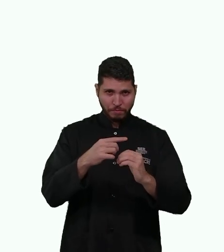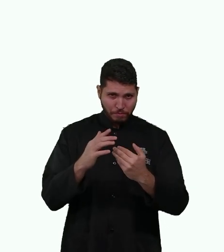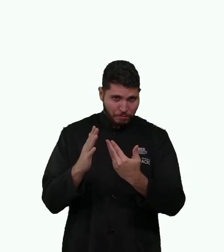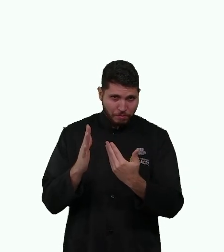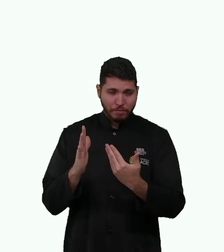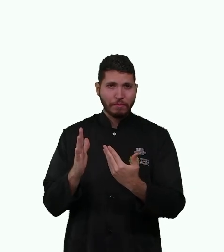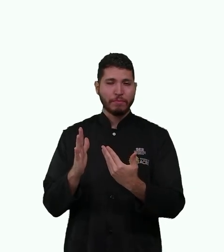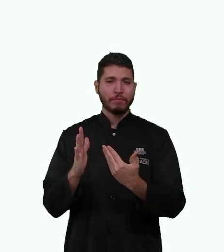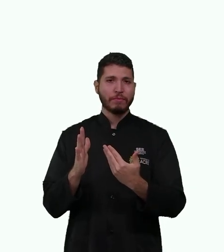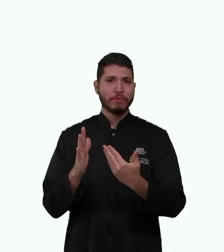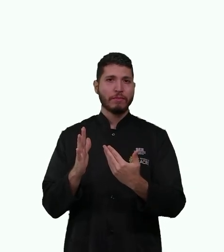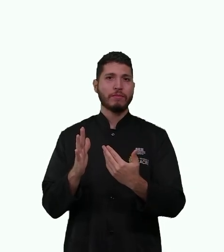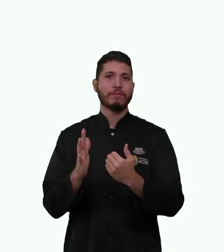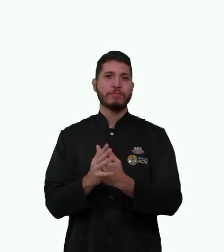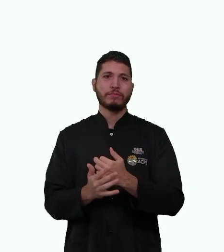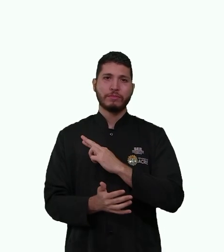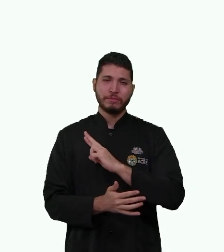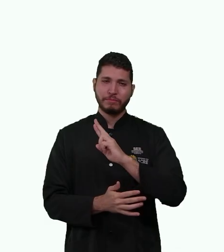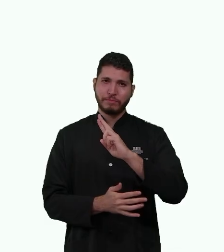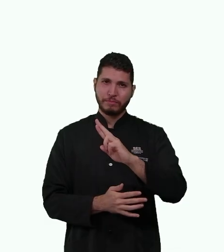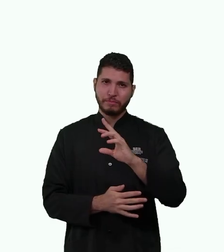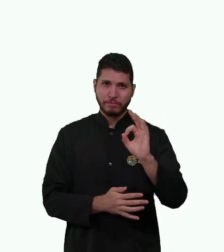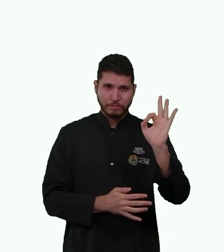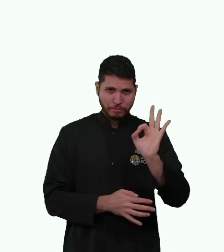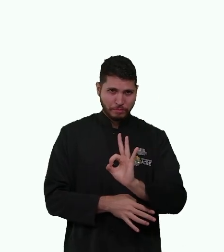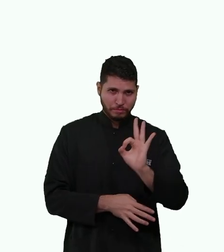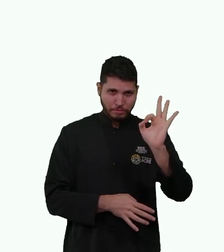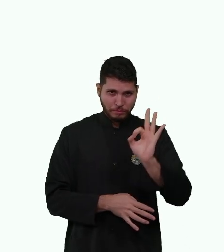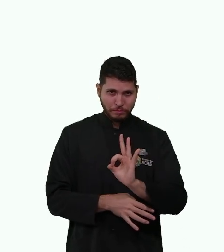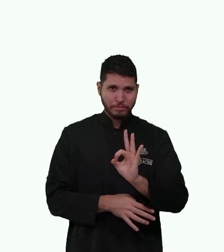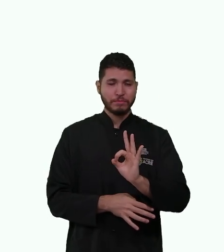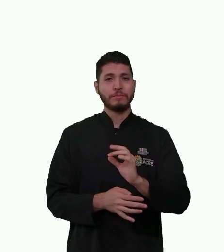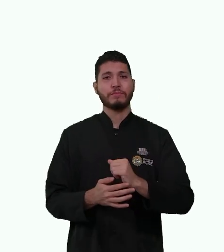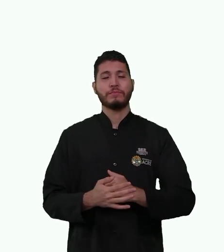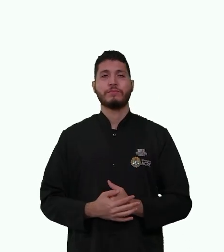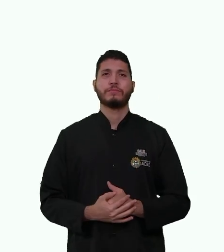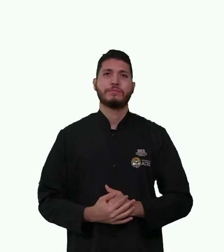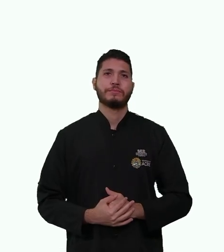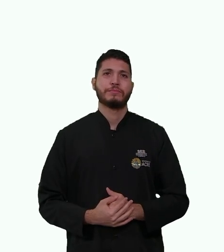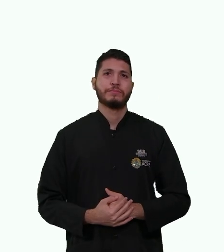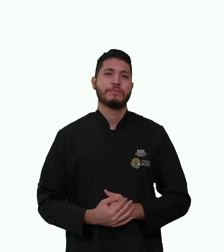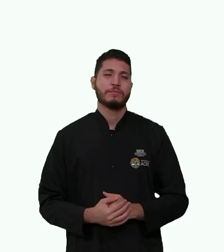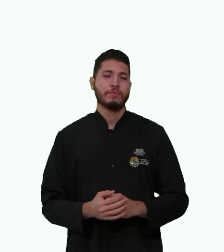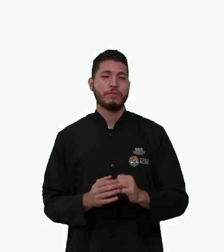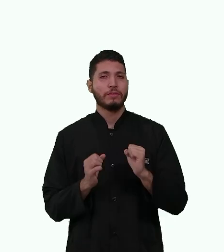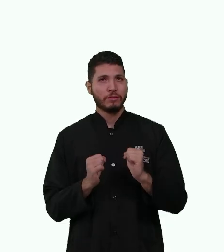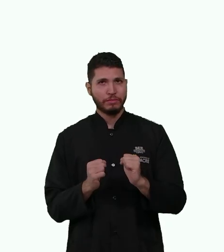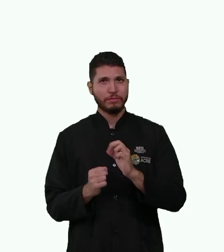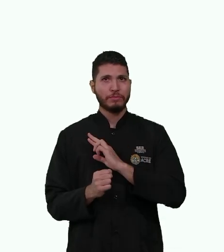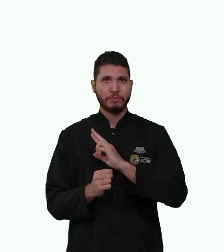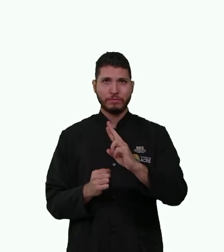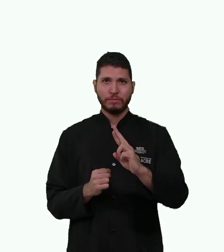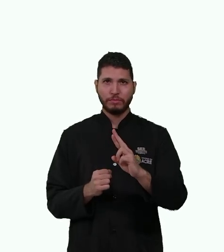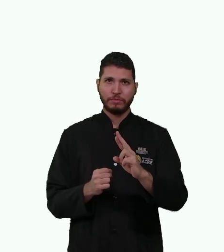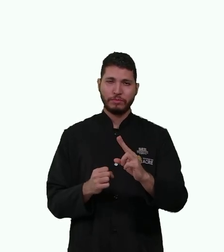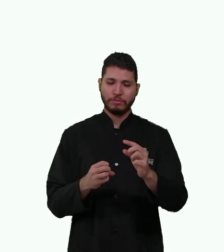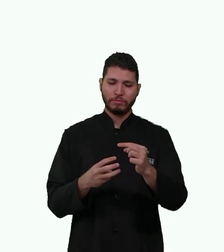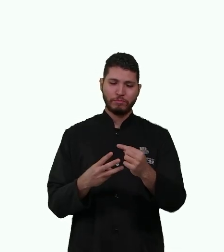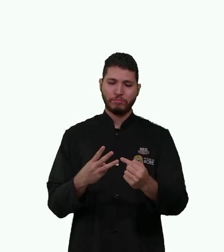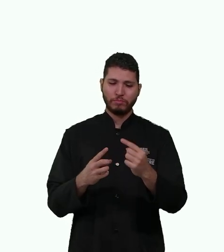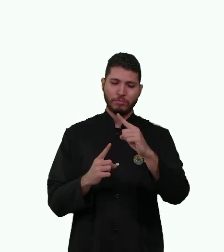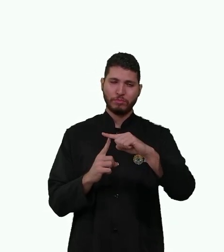representa porcentagem, que é o símbolo percentual, e a porcentagem ela ainda pode ser representada de 3 formas. Ela pode